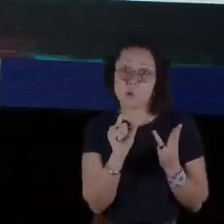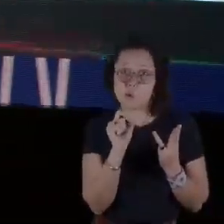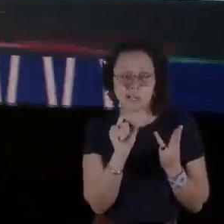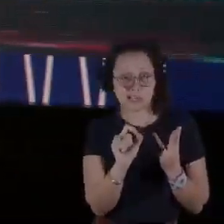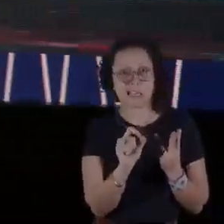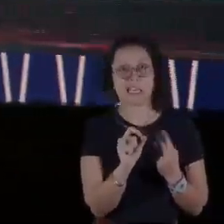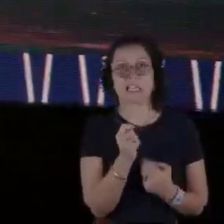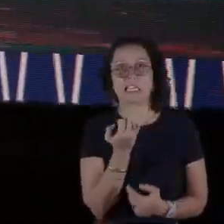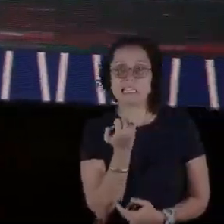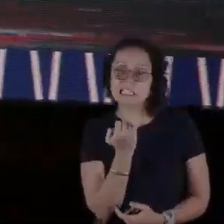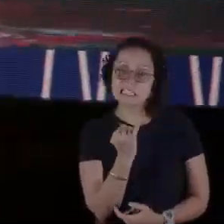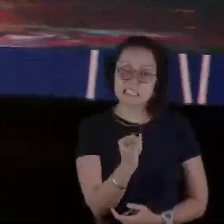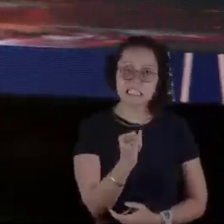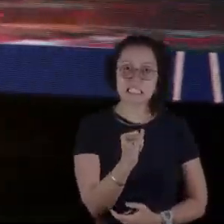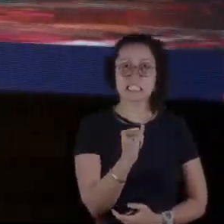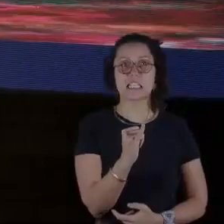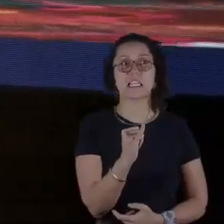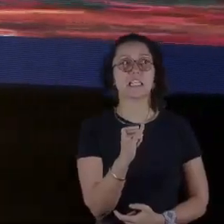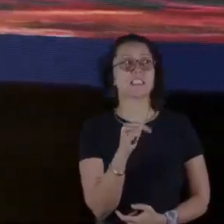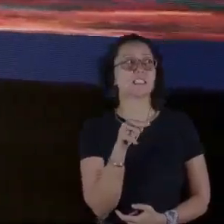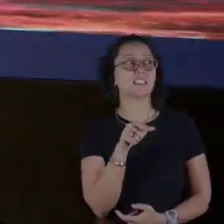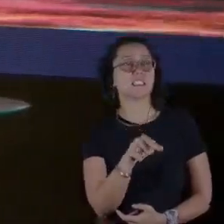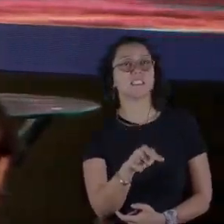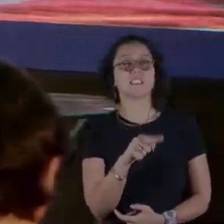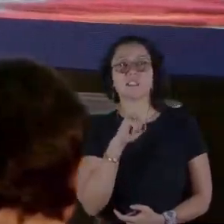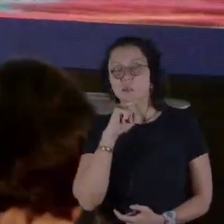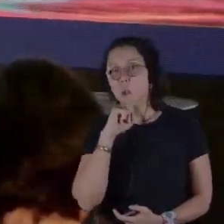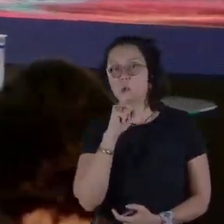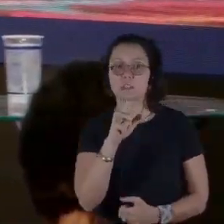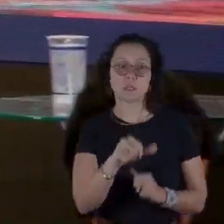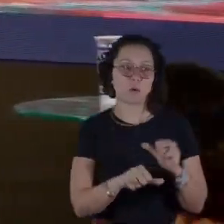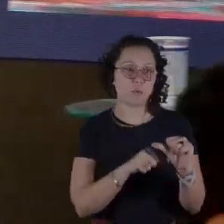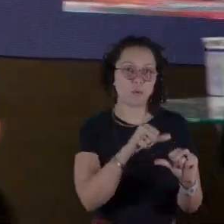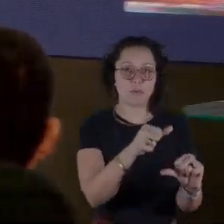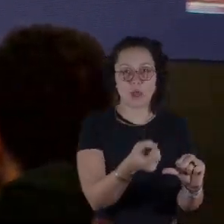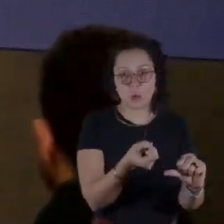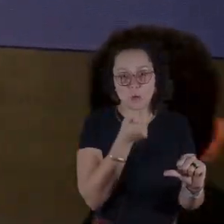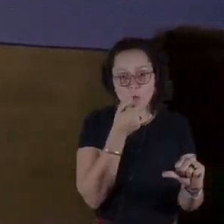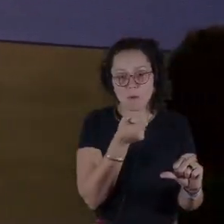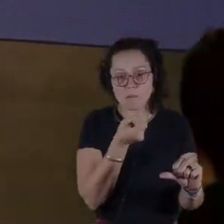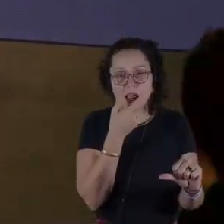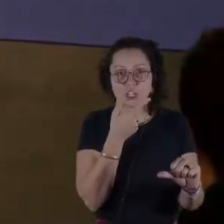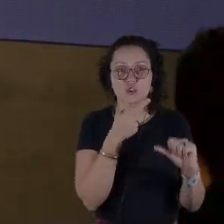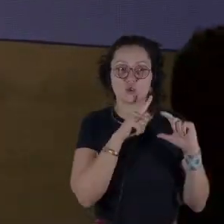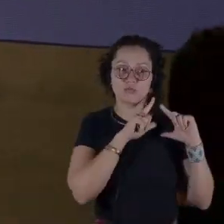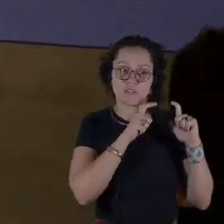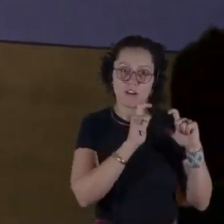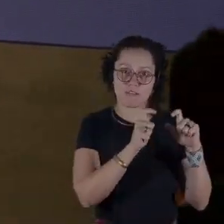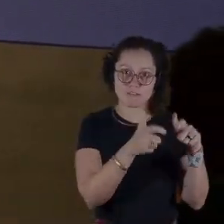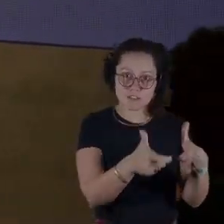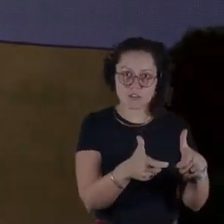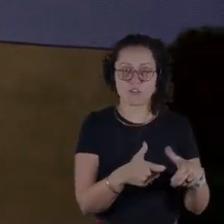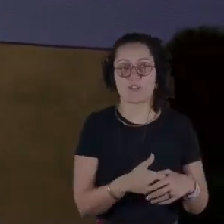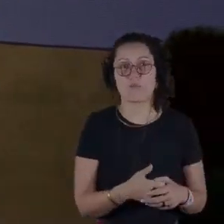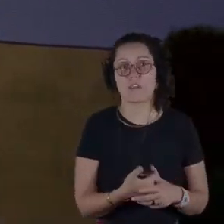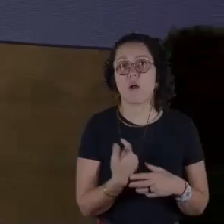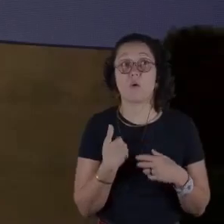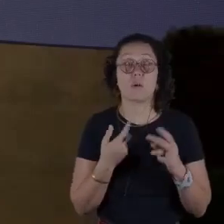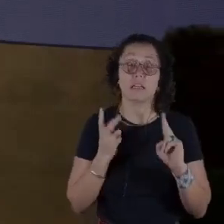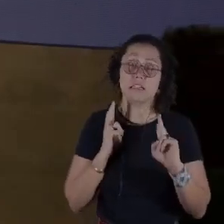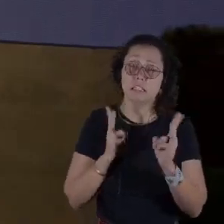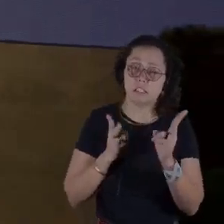está mudando aqueles casos que não conseguiram ser mudados com medicação convencional. Eu sempre falo